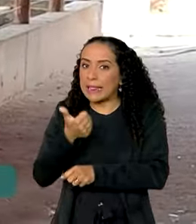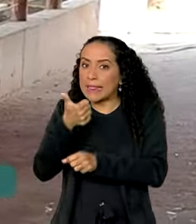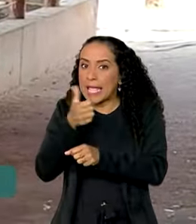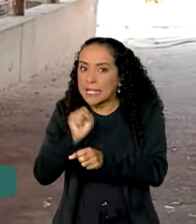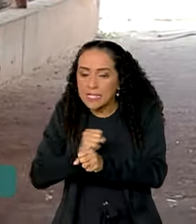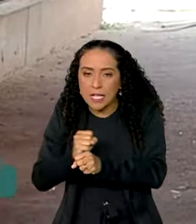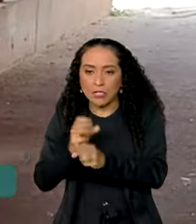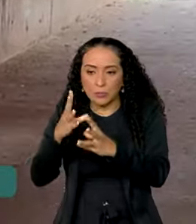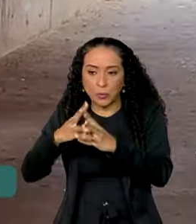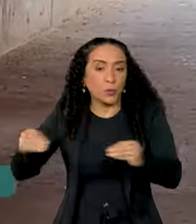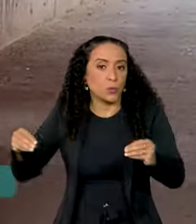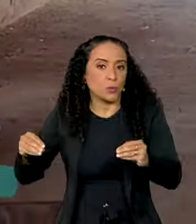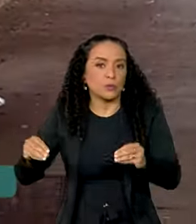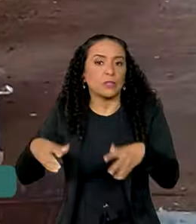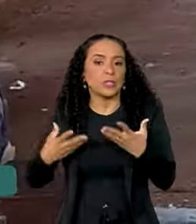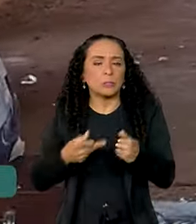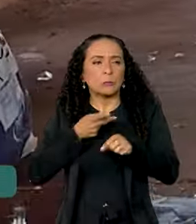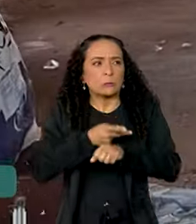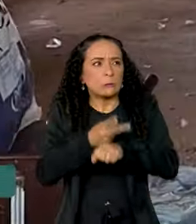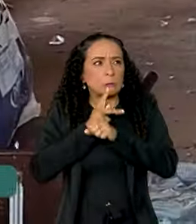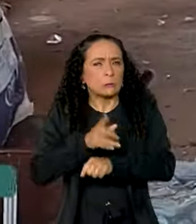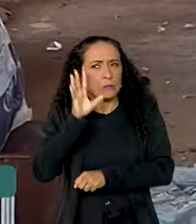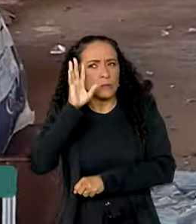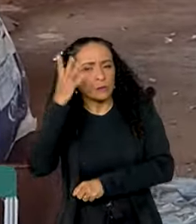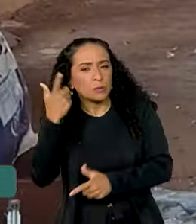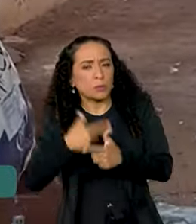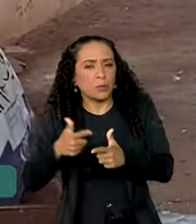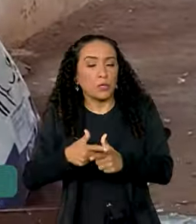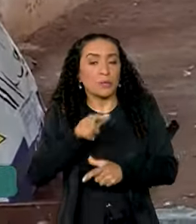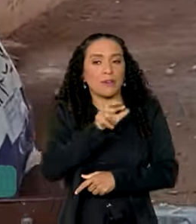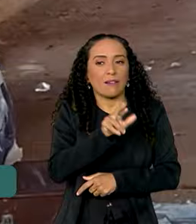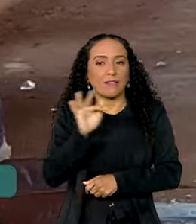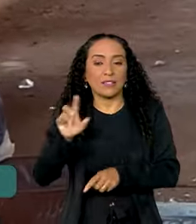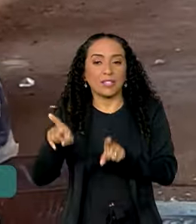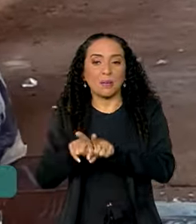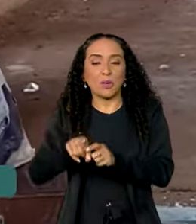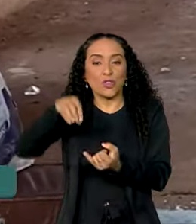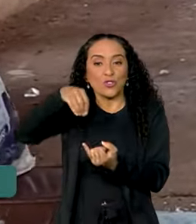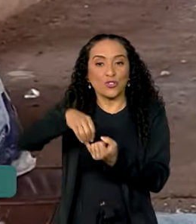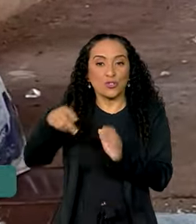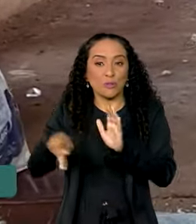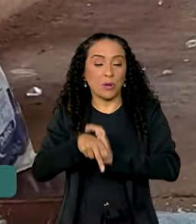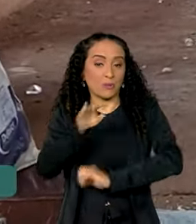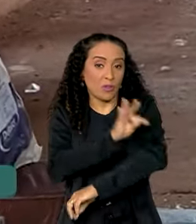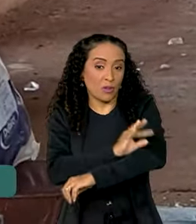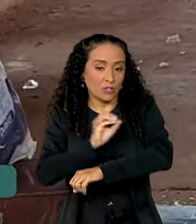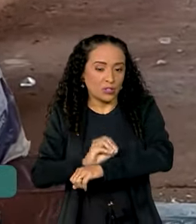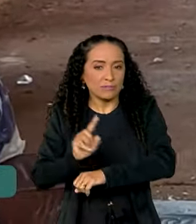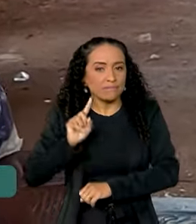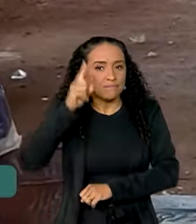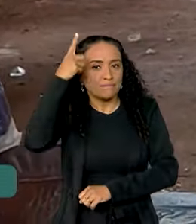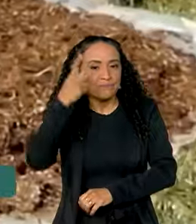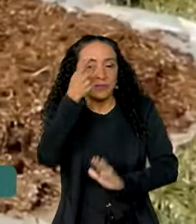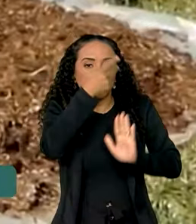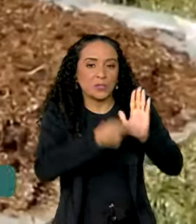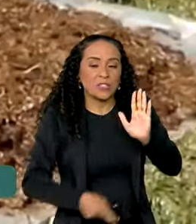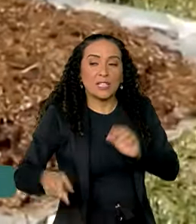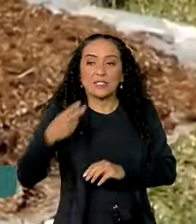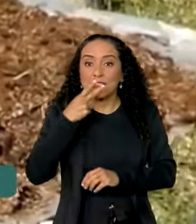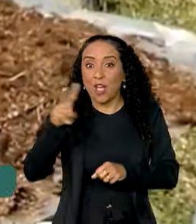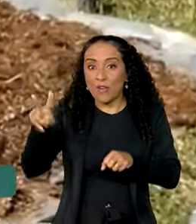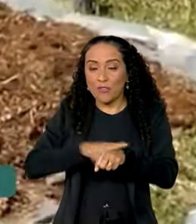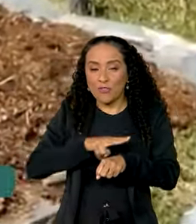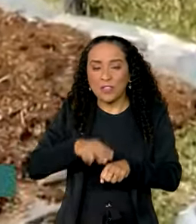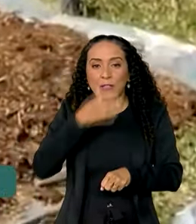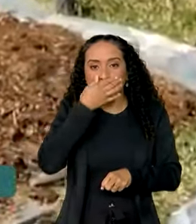se decompor na busca por uma ção a receita e o Instituto Federal do Tocantins criaram o projeto cigarro